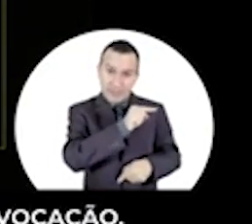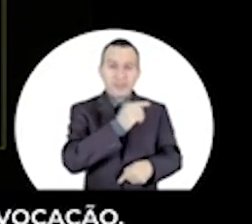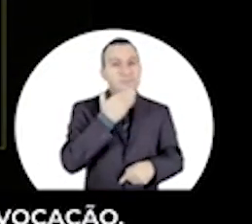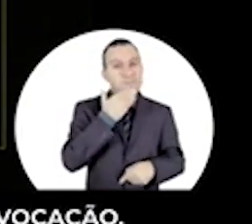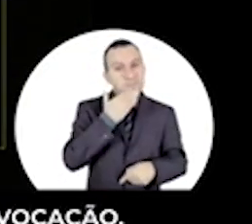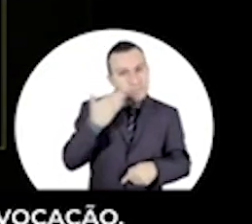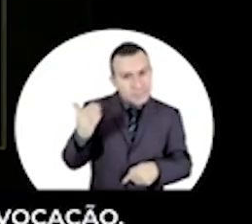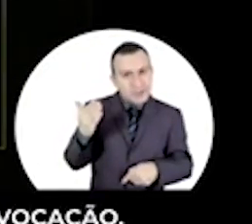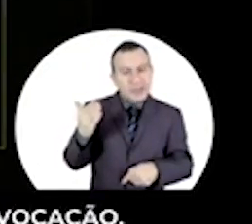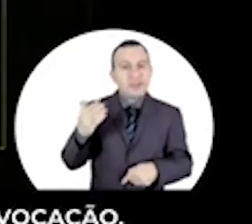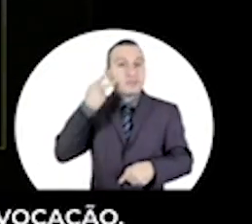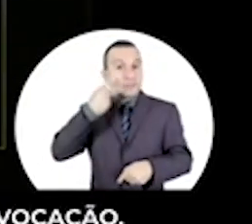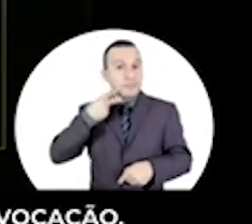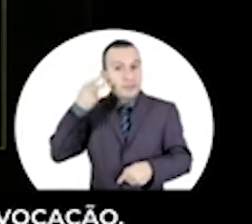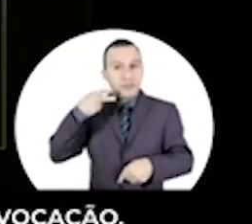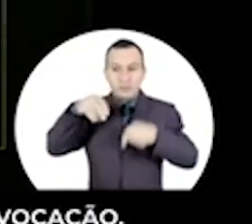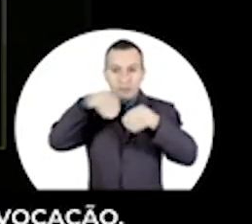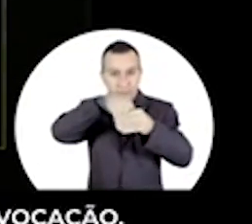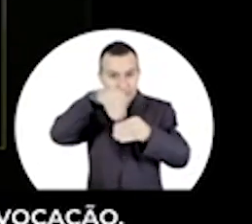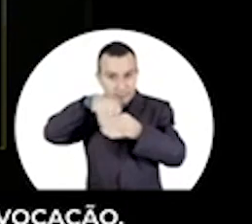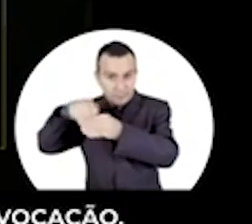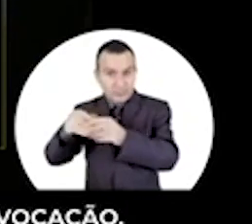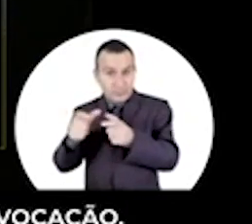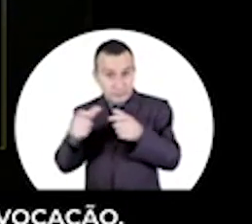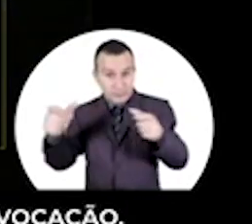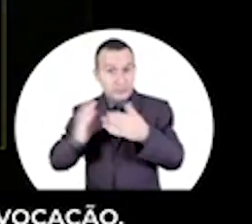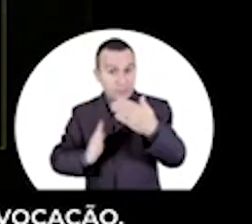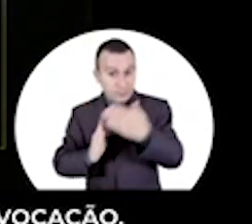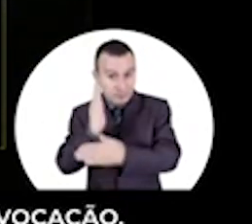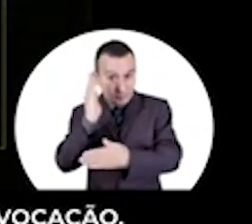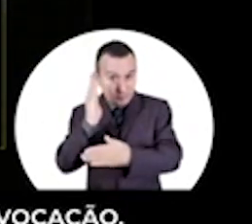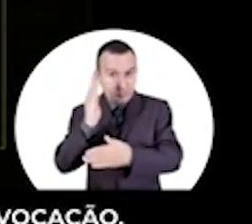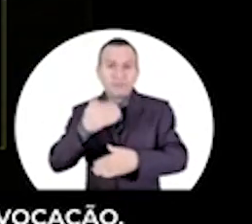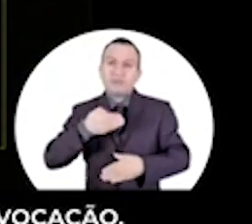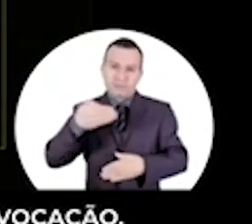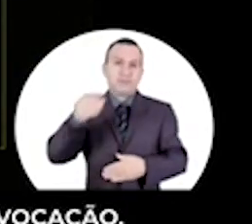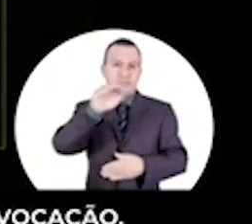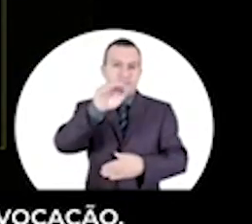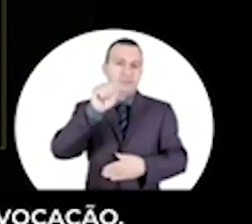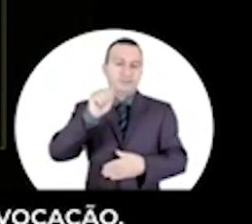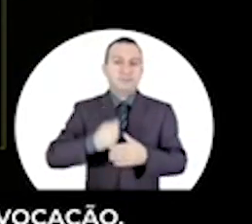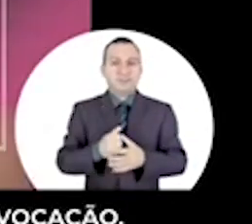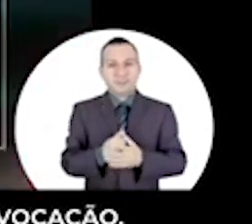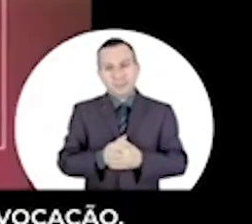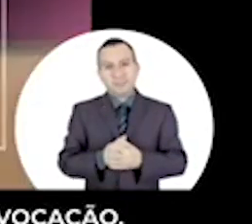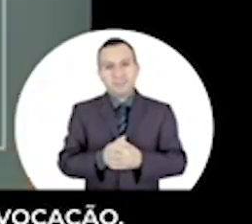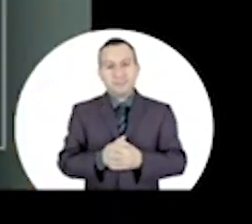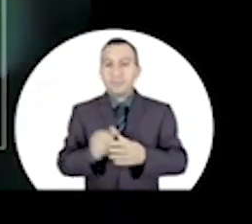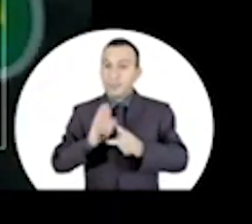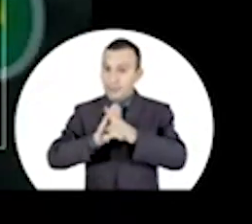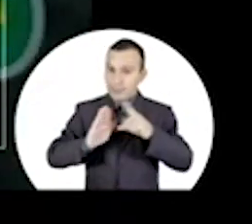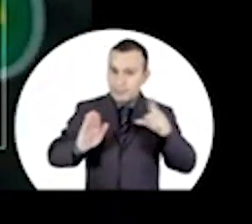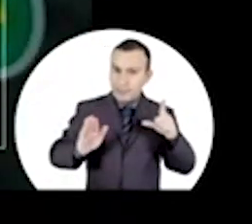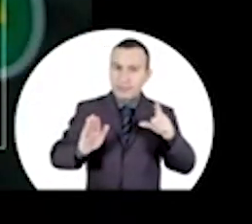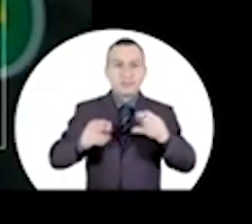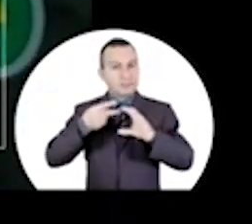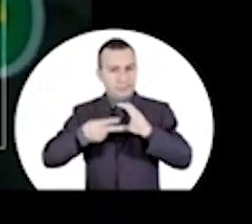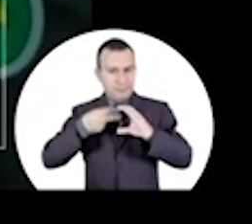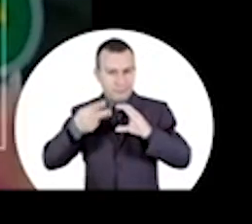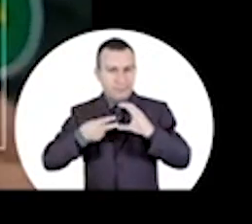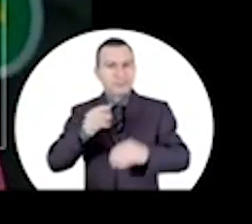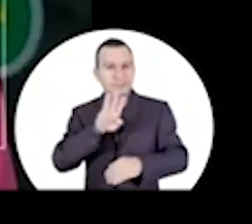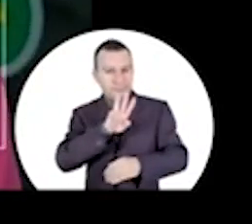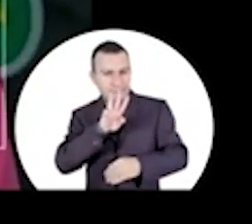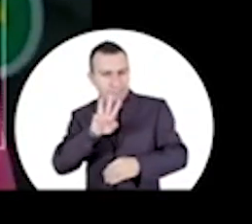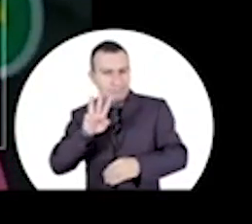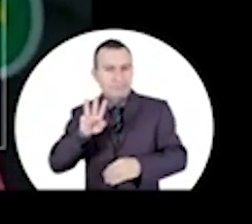Bom, essa solicitação vai ser votada e precisa de maioria aqui no plenário. Aí é só esperar a convocação. Enquanto isso, você pode assistir